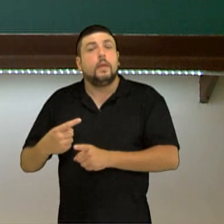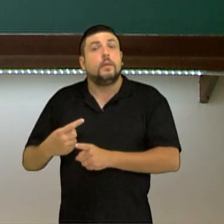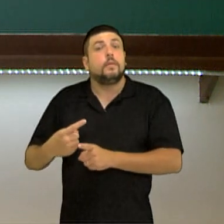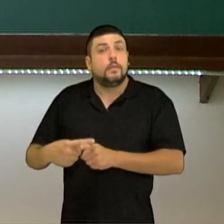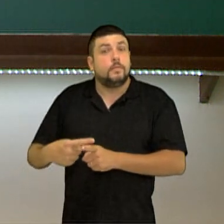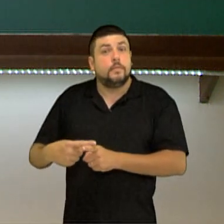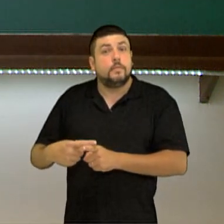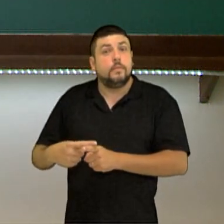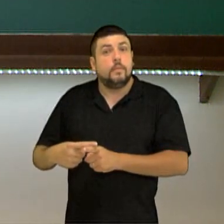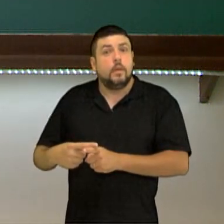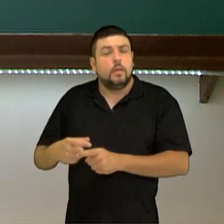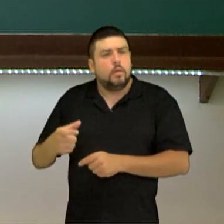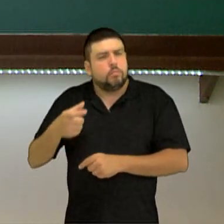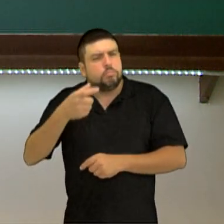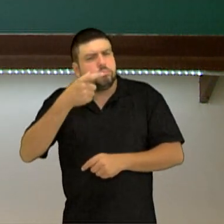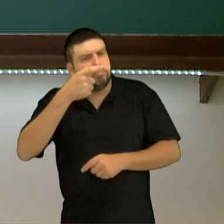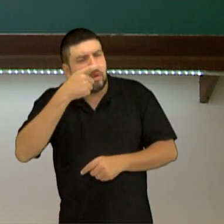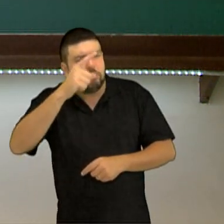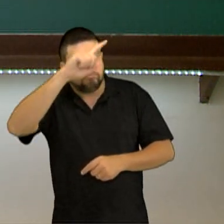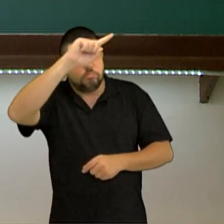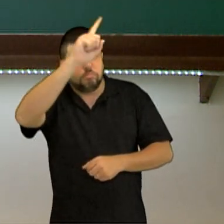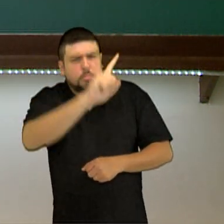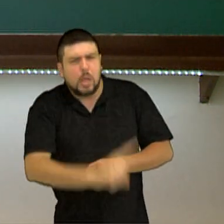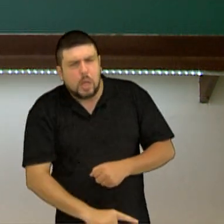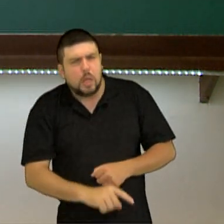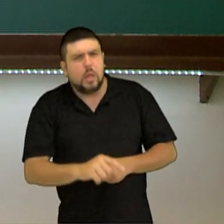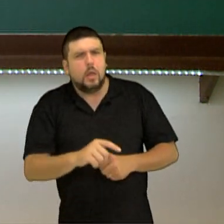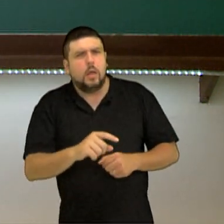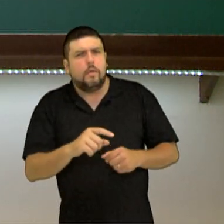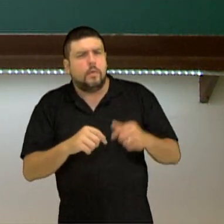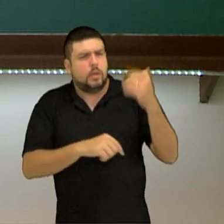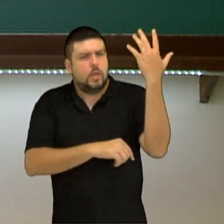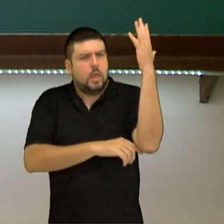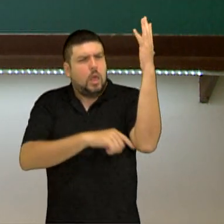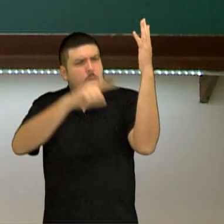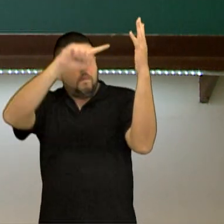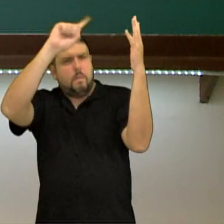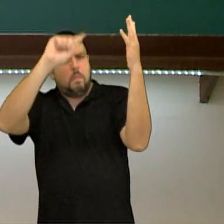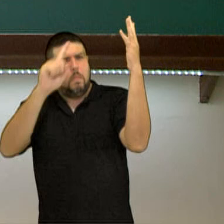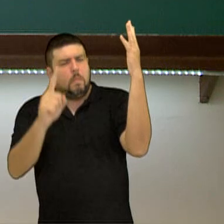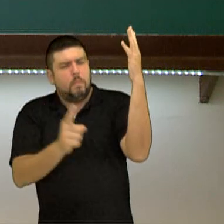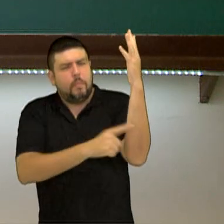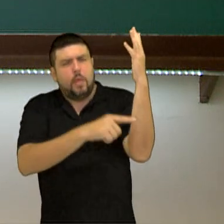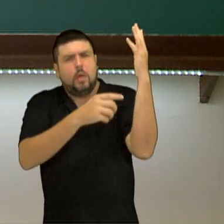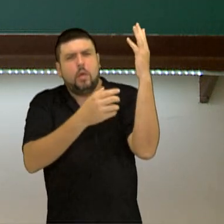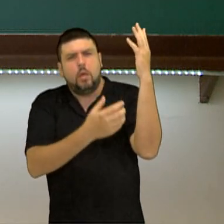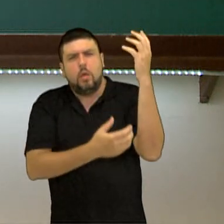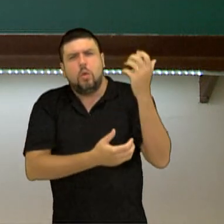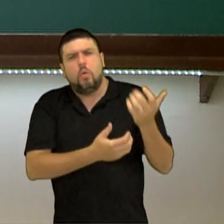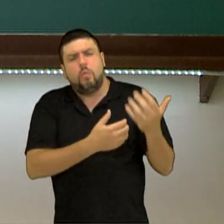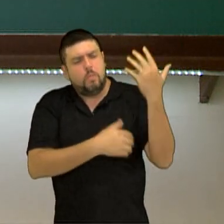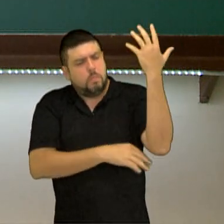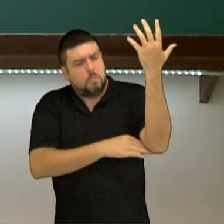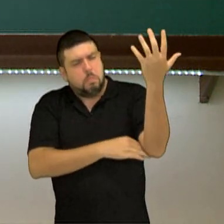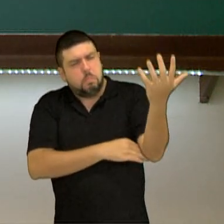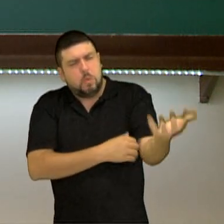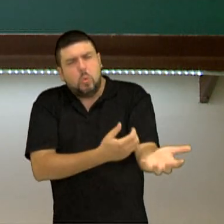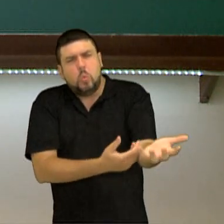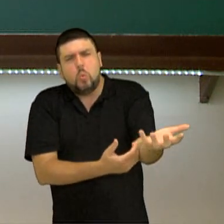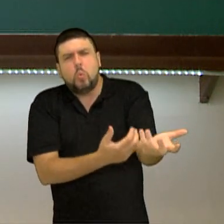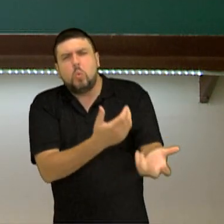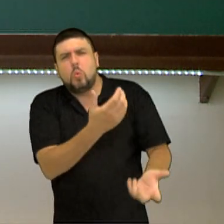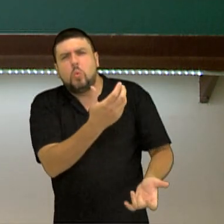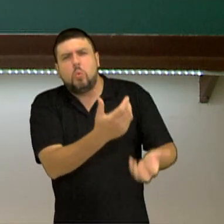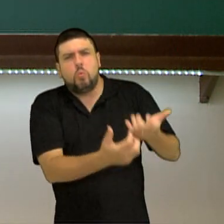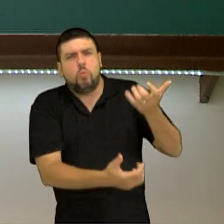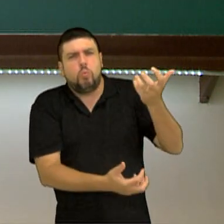ele ficava vendo os raios caindo sobre as árvores, né? A floresta, e ele via aquele